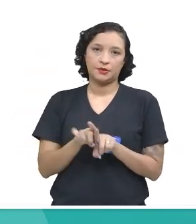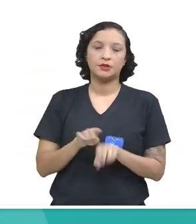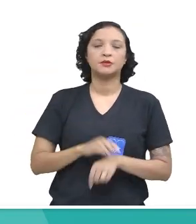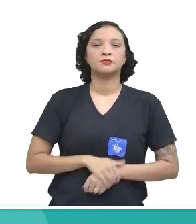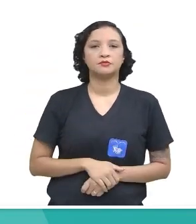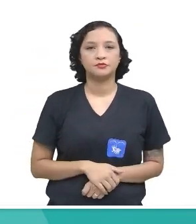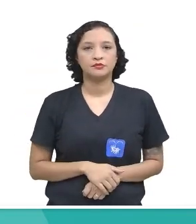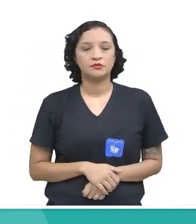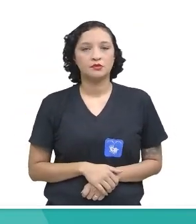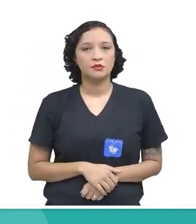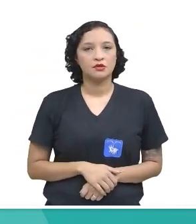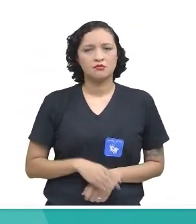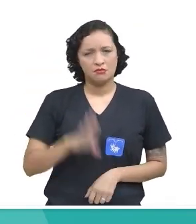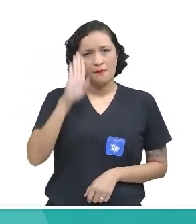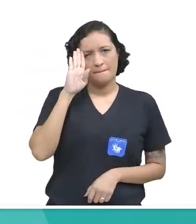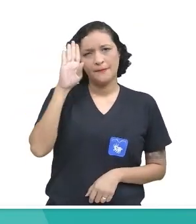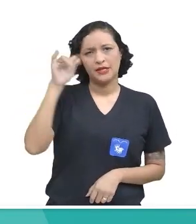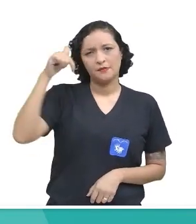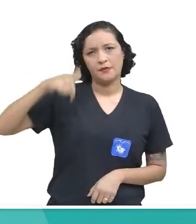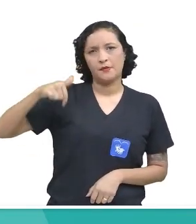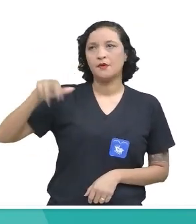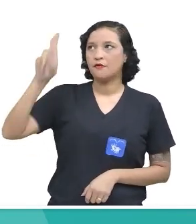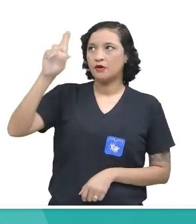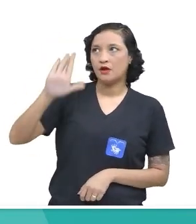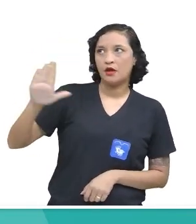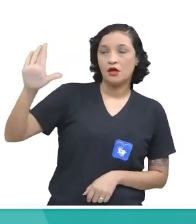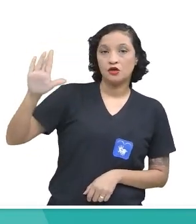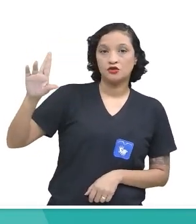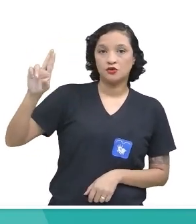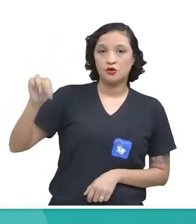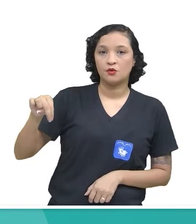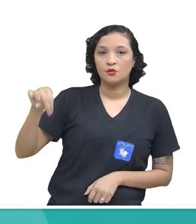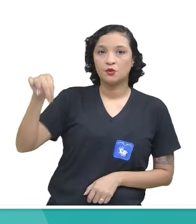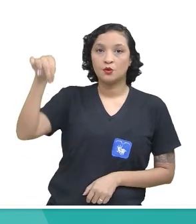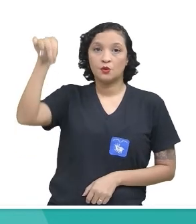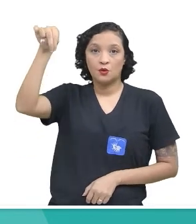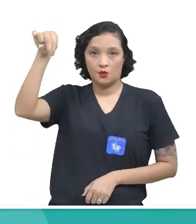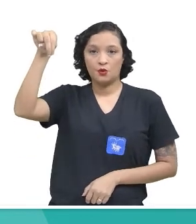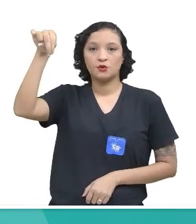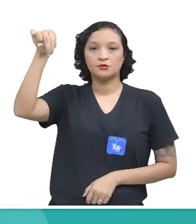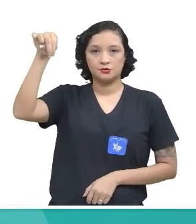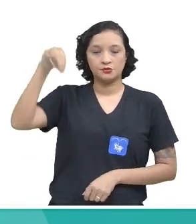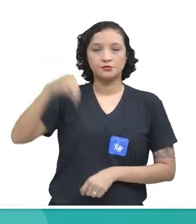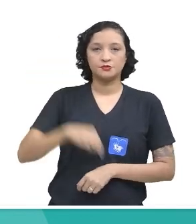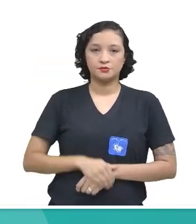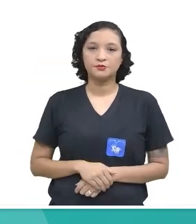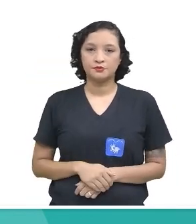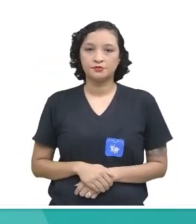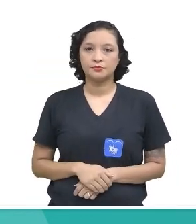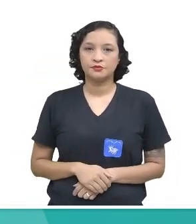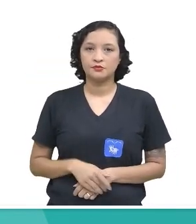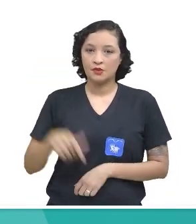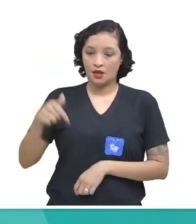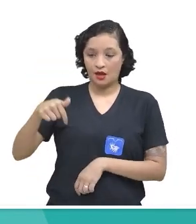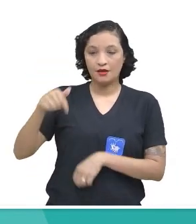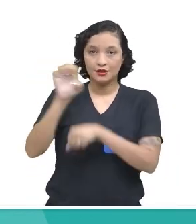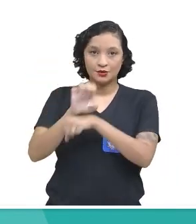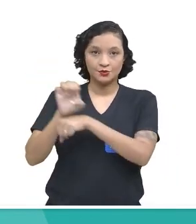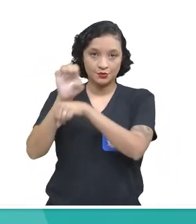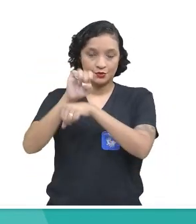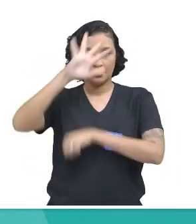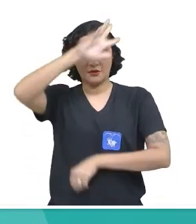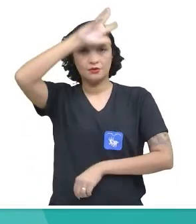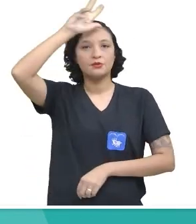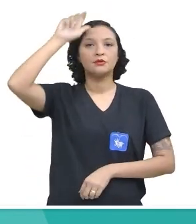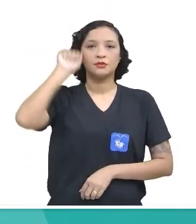muito mais vivenciada aqui na região norte, ou aqui no norte, no nosso estado, do Amazonas.